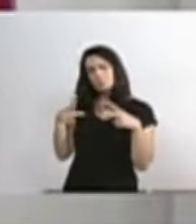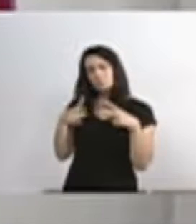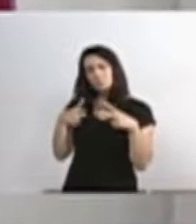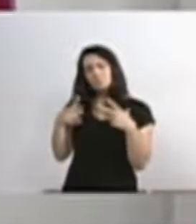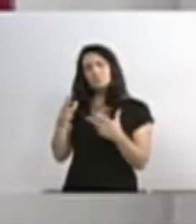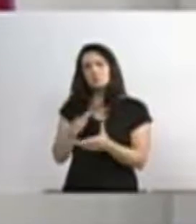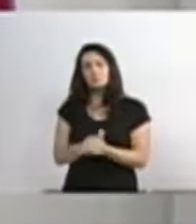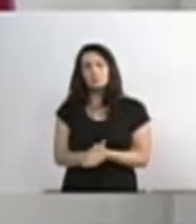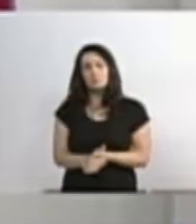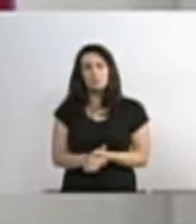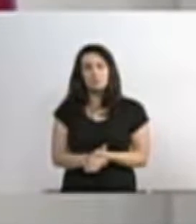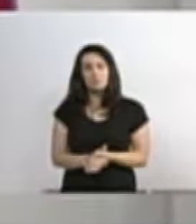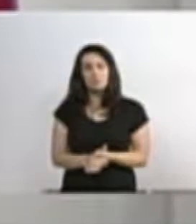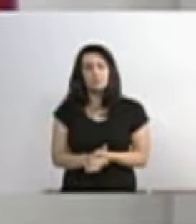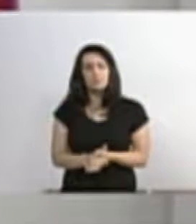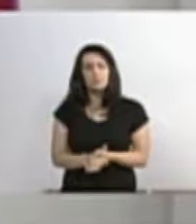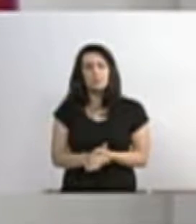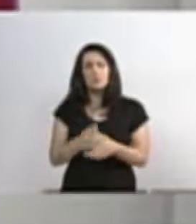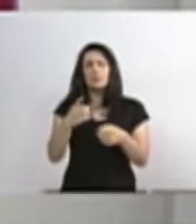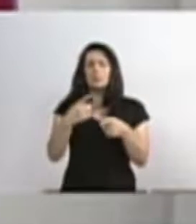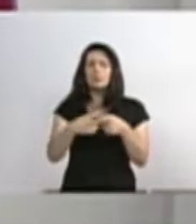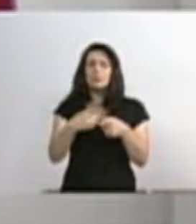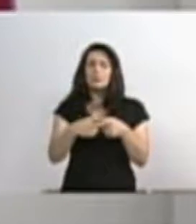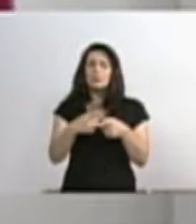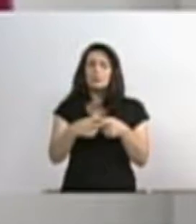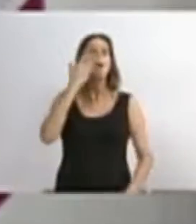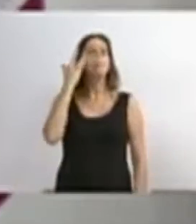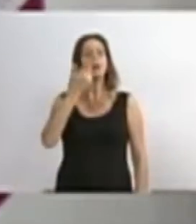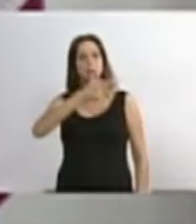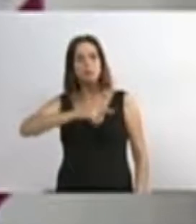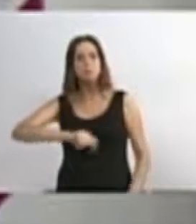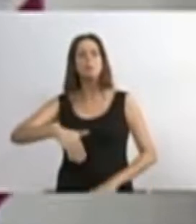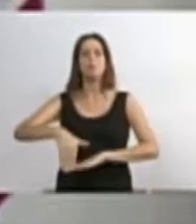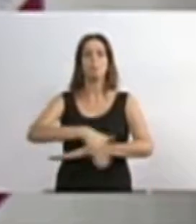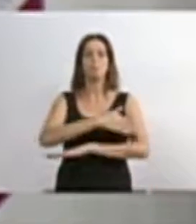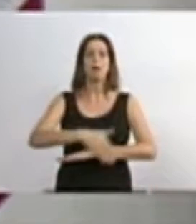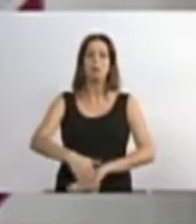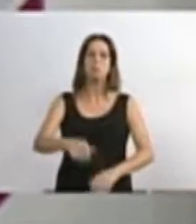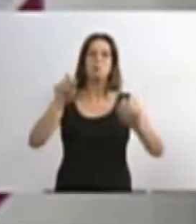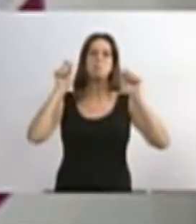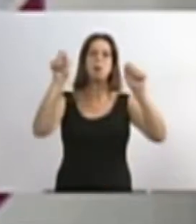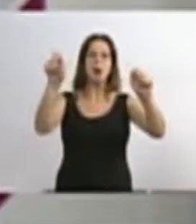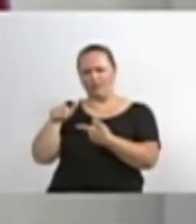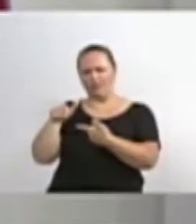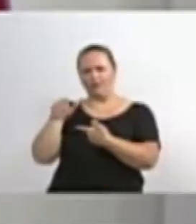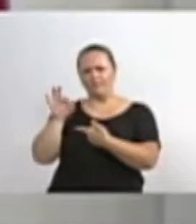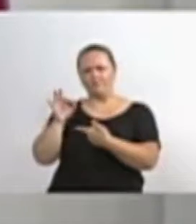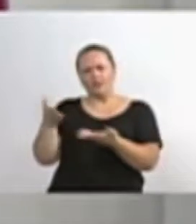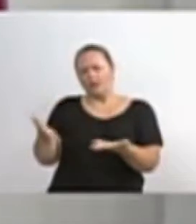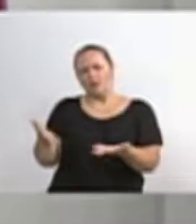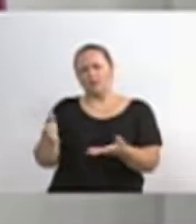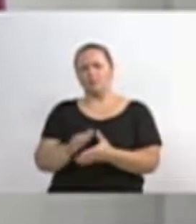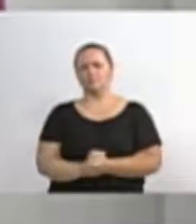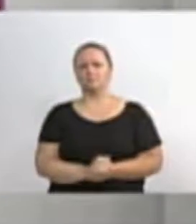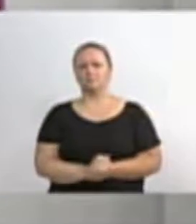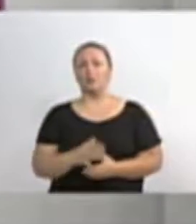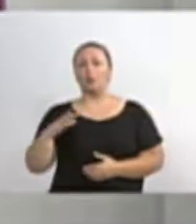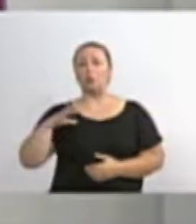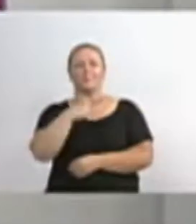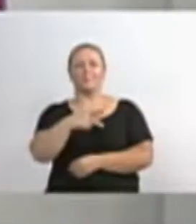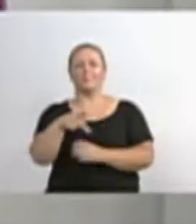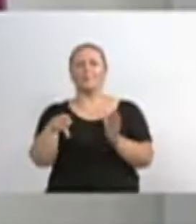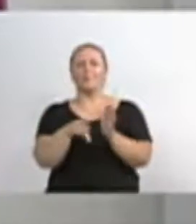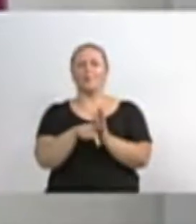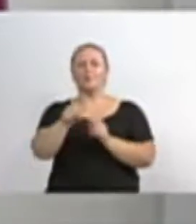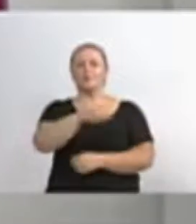região feito pelo governador de Santa Catarina. Outro assunto destacado na sessão desta quinta-feira foi a situação